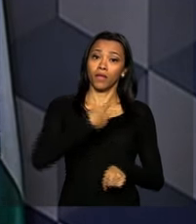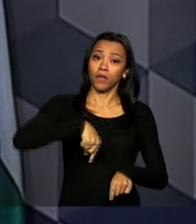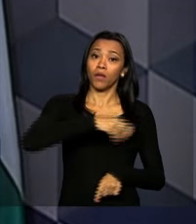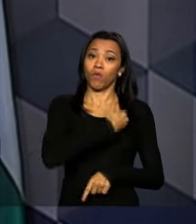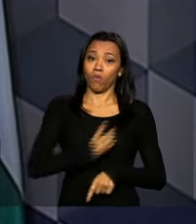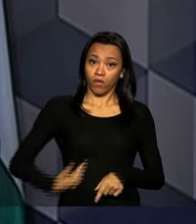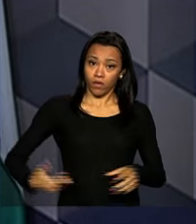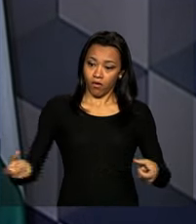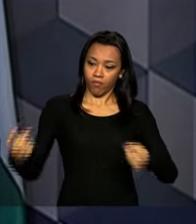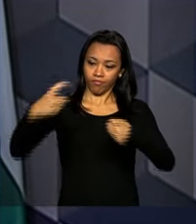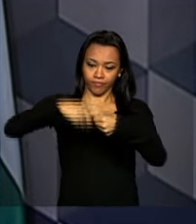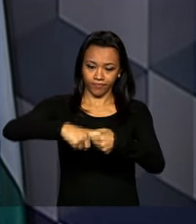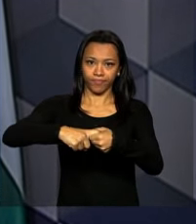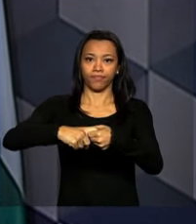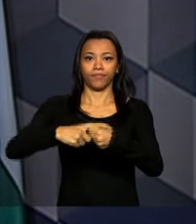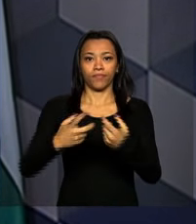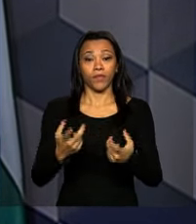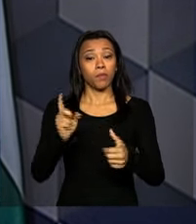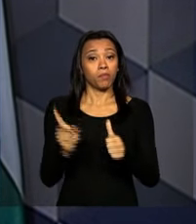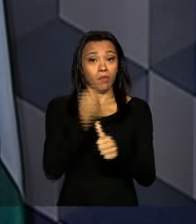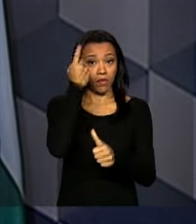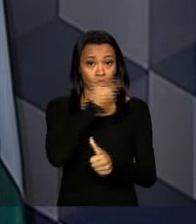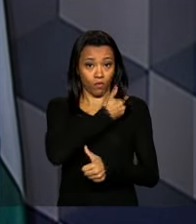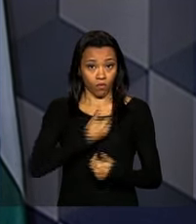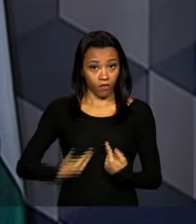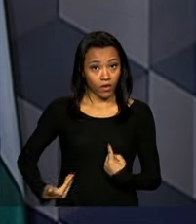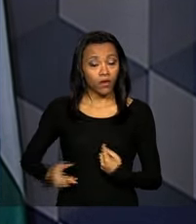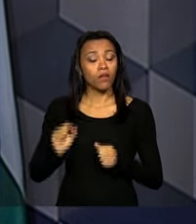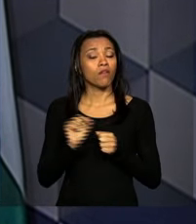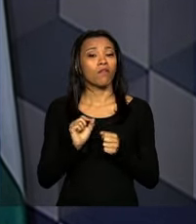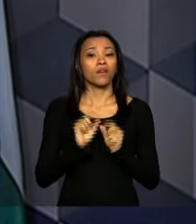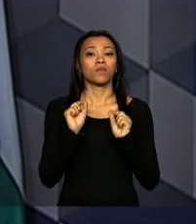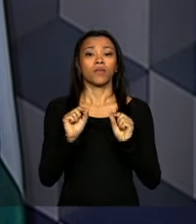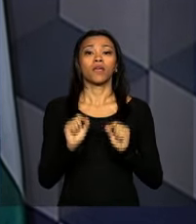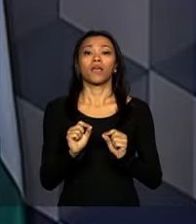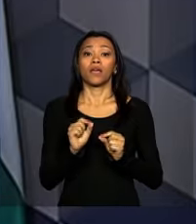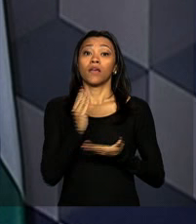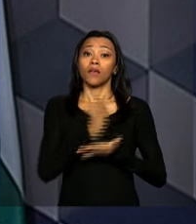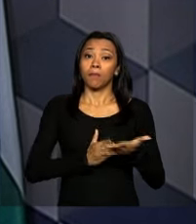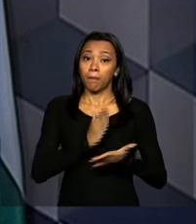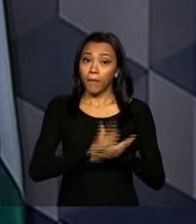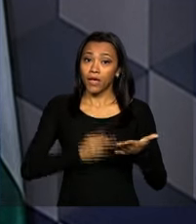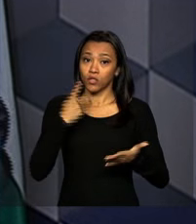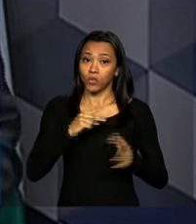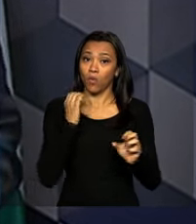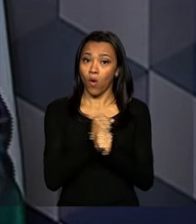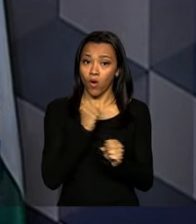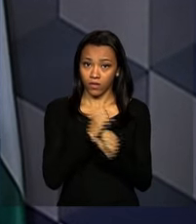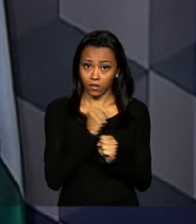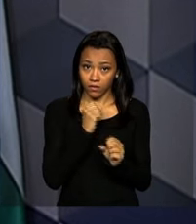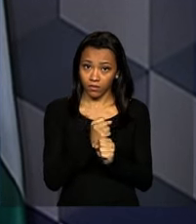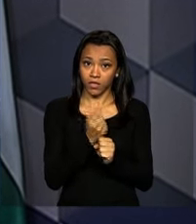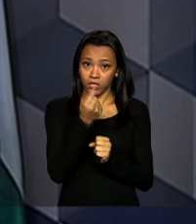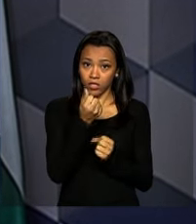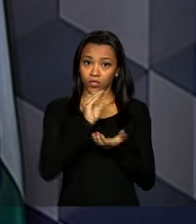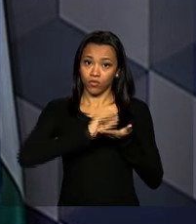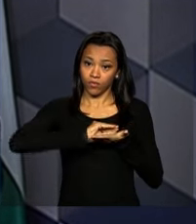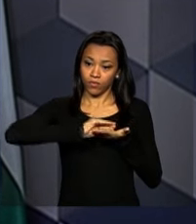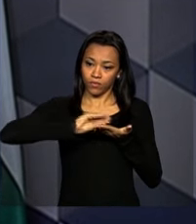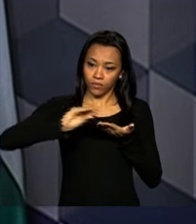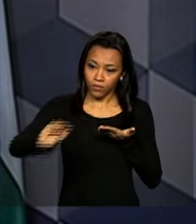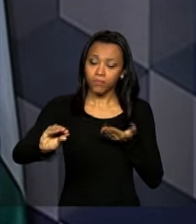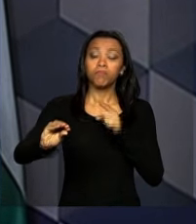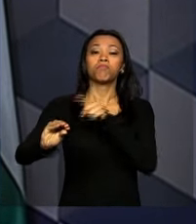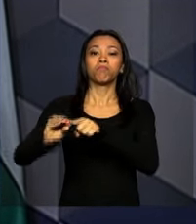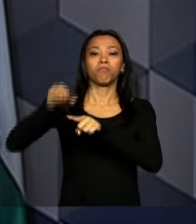fazendo, em primeiro lugar, a destinação de boa parte do seu orçamento para subsídio da